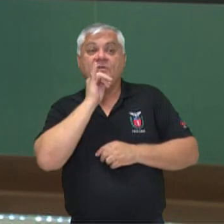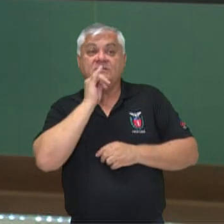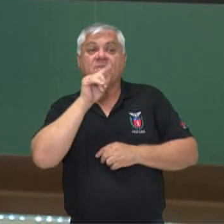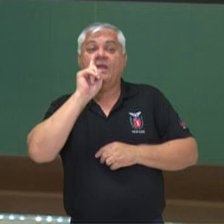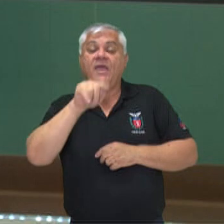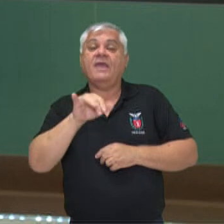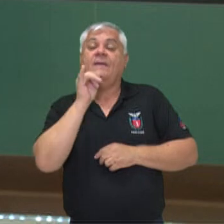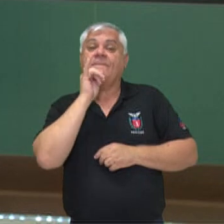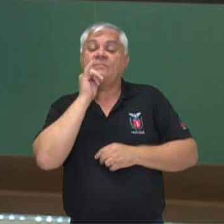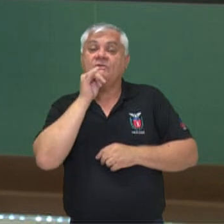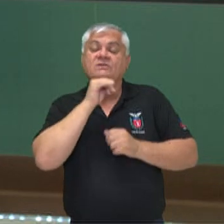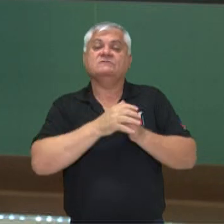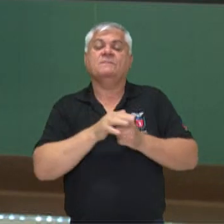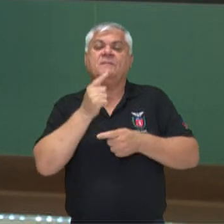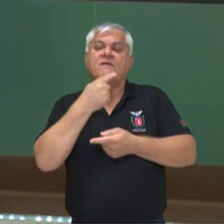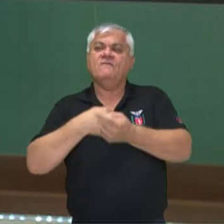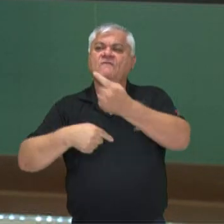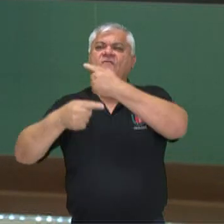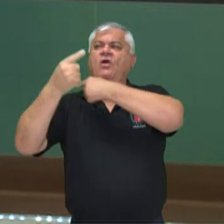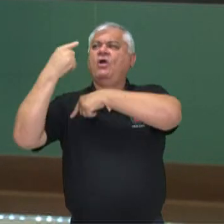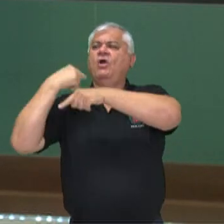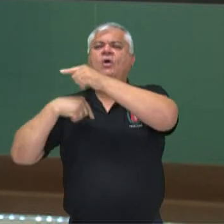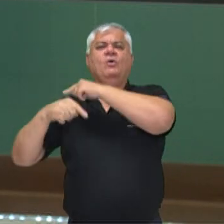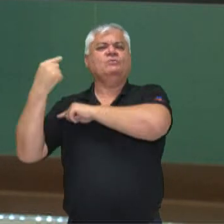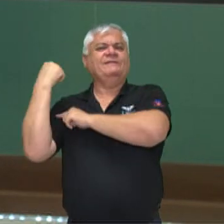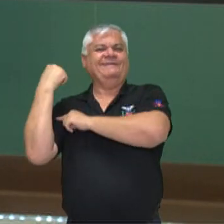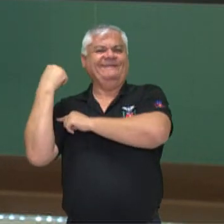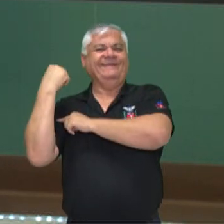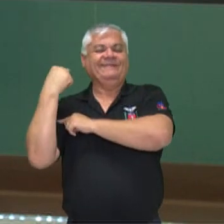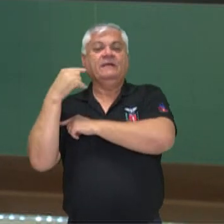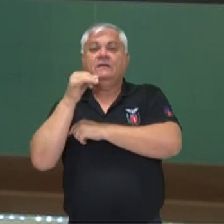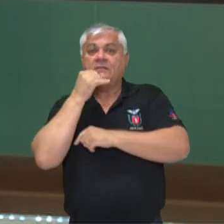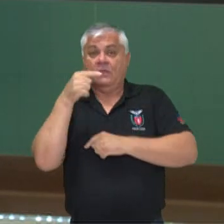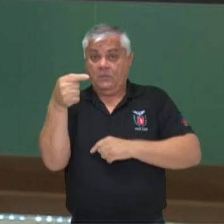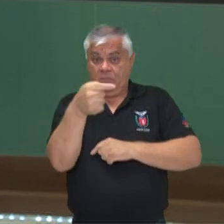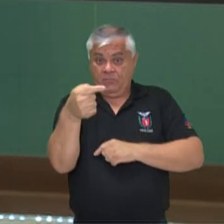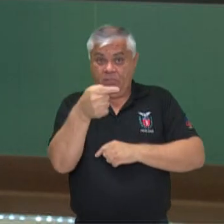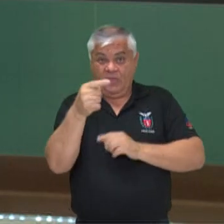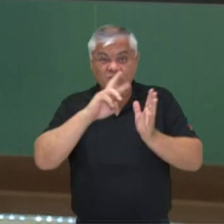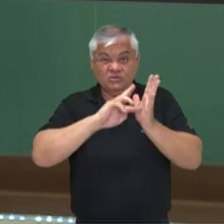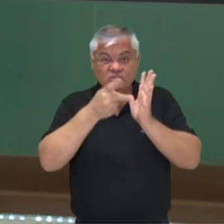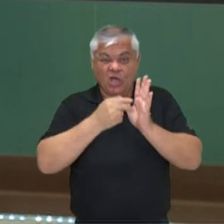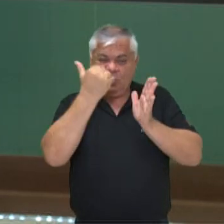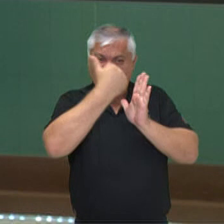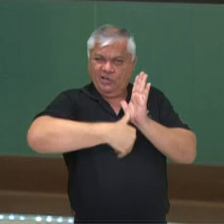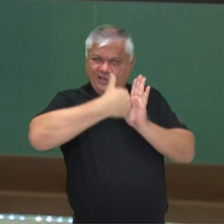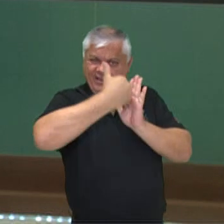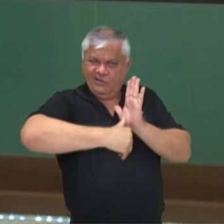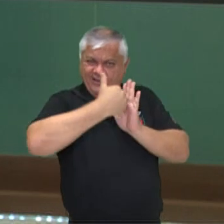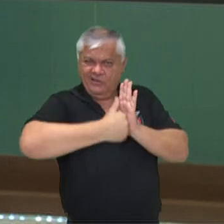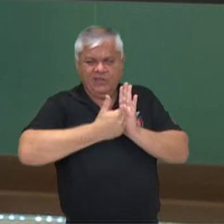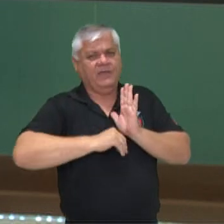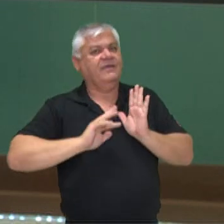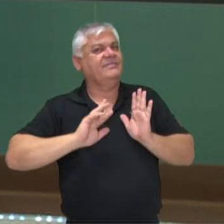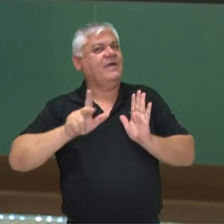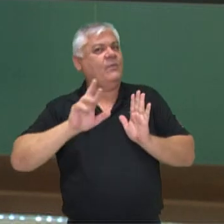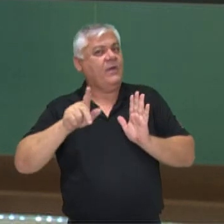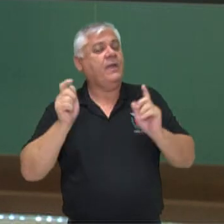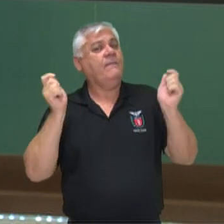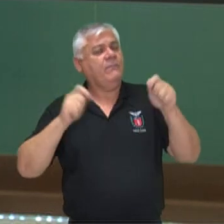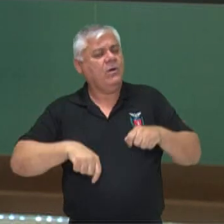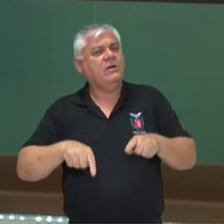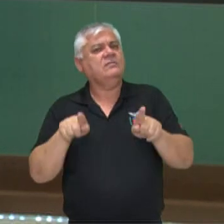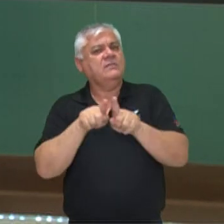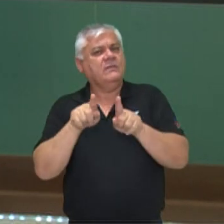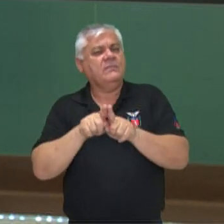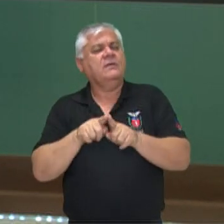uma volta no tempo, ok? Então, o sinal de menos não é apenas uma retirada. A gente também pode entender